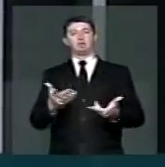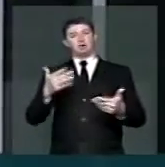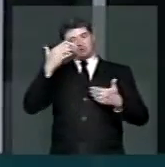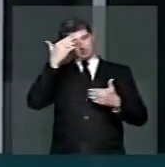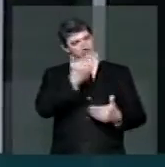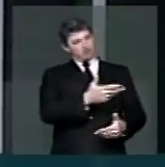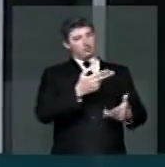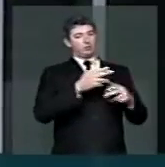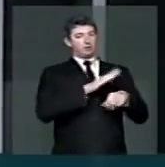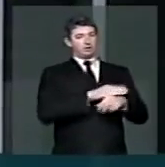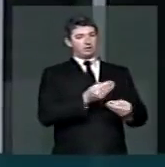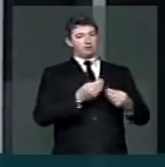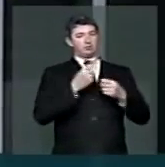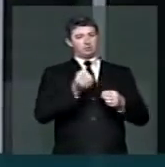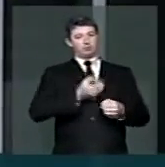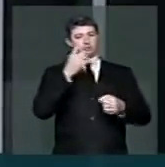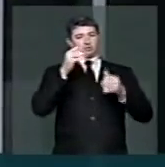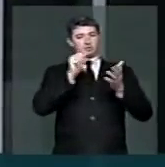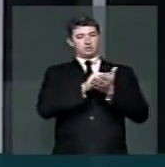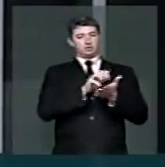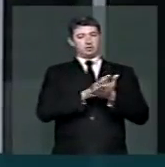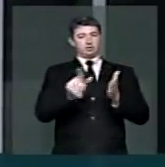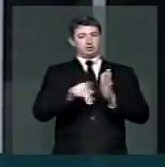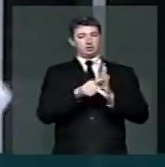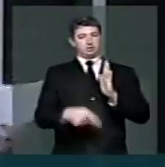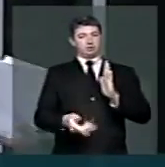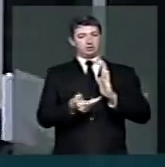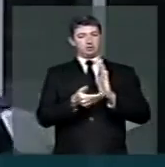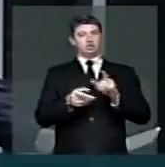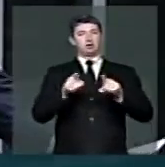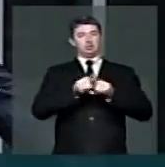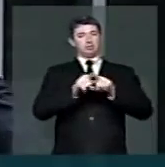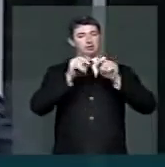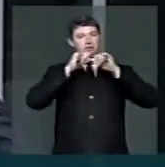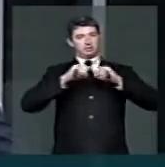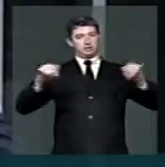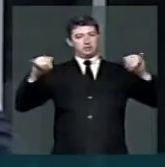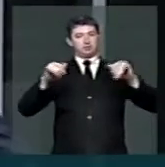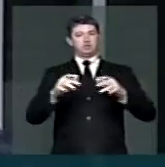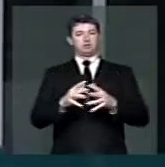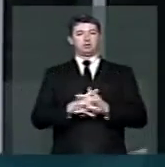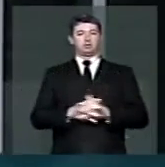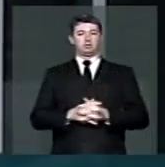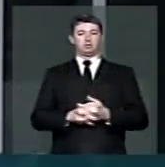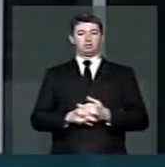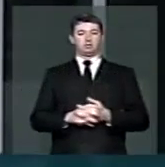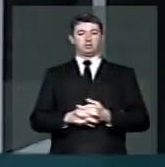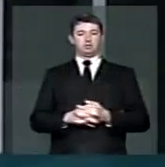dispensado e pedir que nosso posicionamento seja registrado nos anais e seja amplamente divulgado nos canais de comunicação.